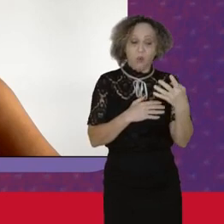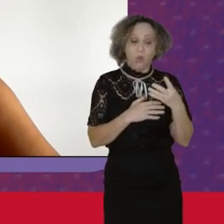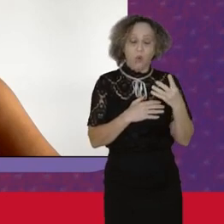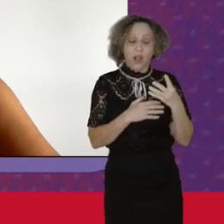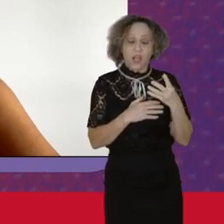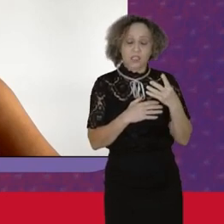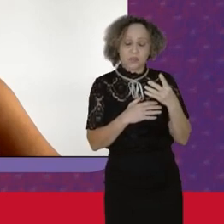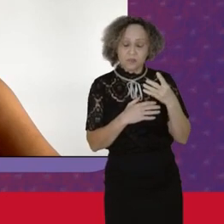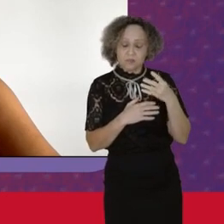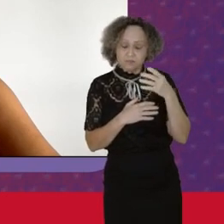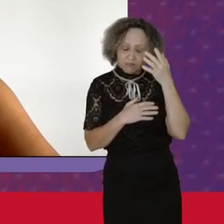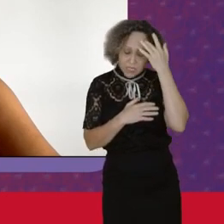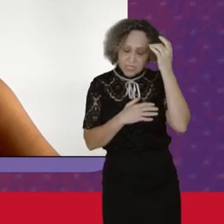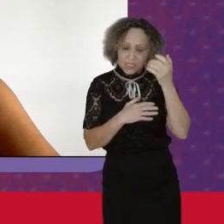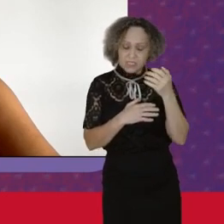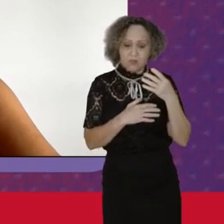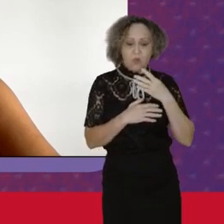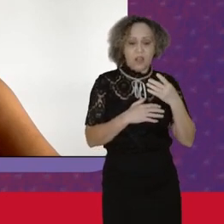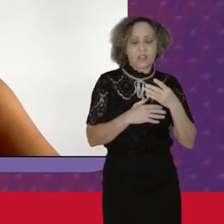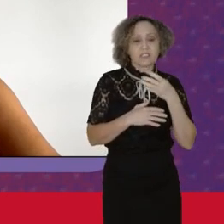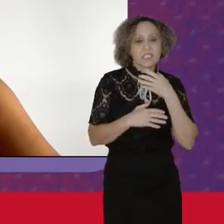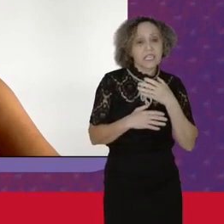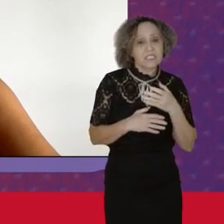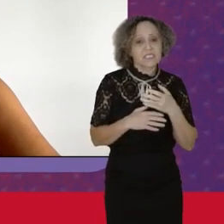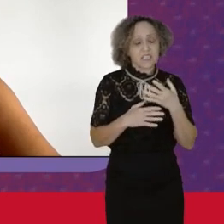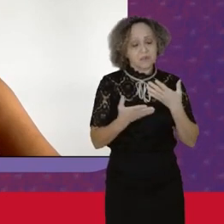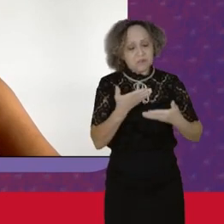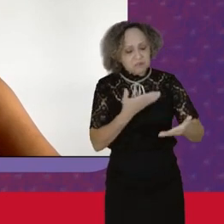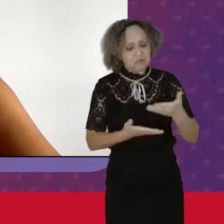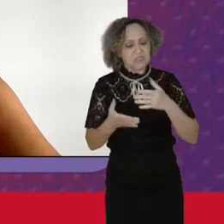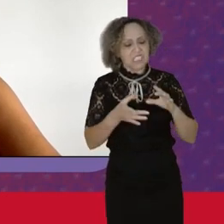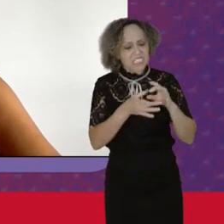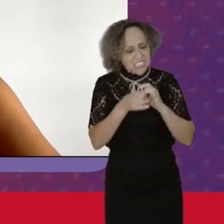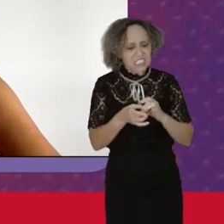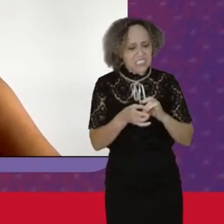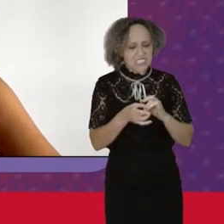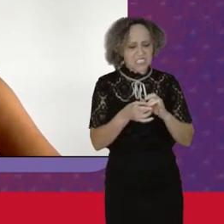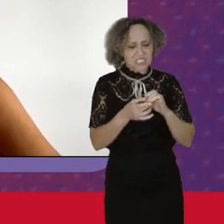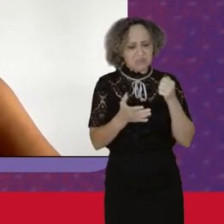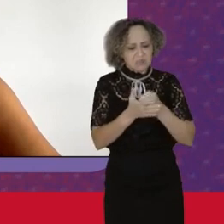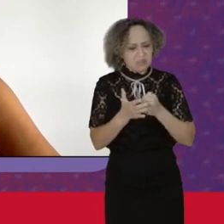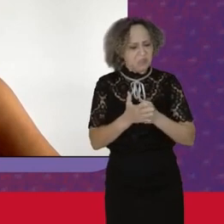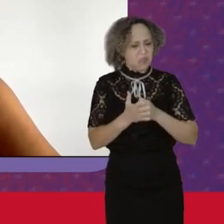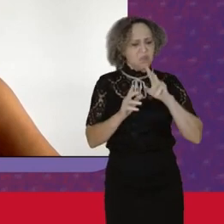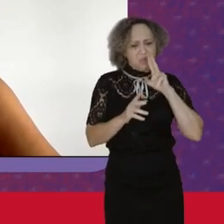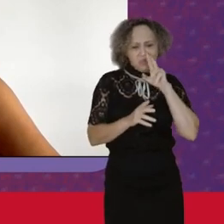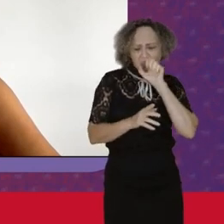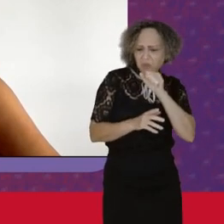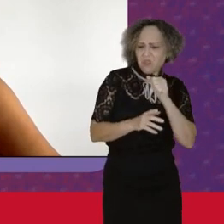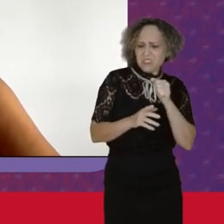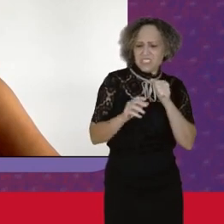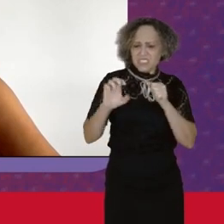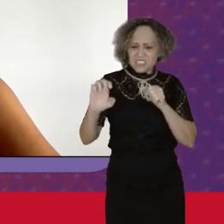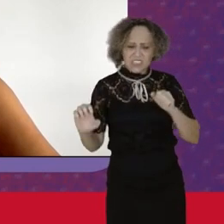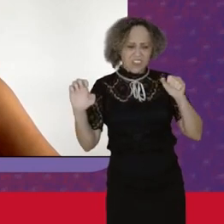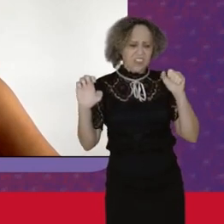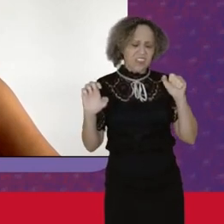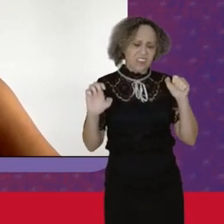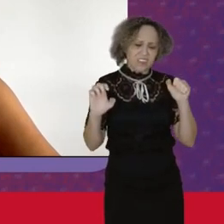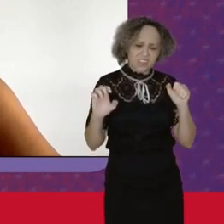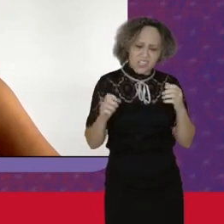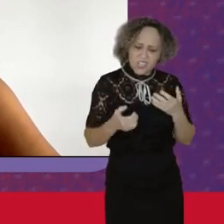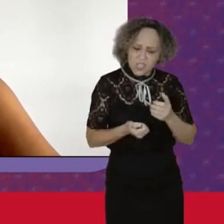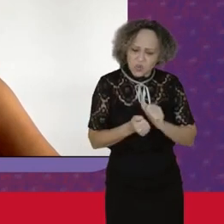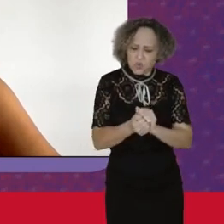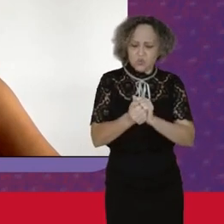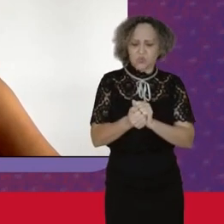acho que esses são os processos, né, de alianças, de unidade de todas as forças populares, de todas as forças de esquerda e progressistas, para